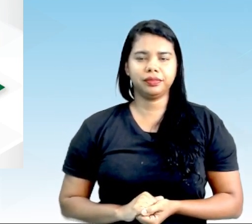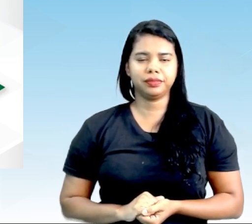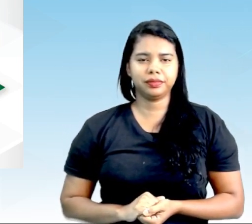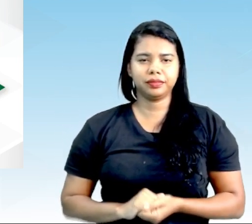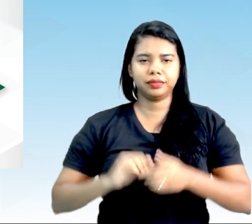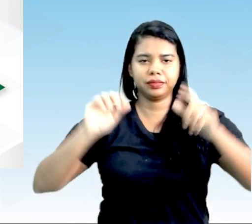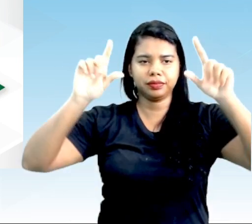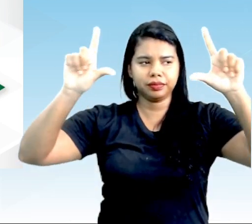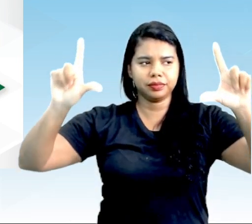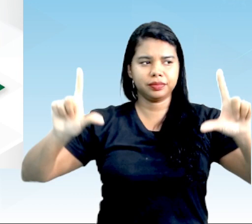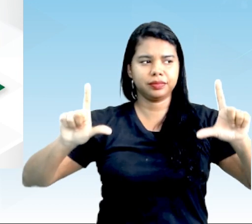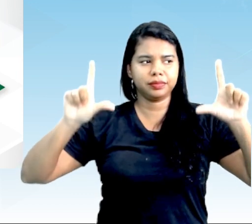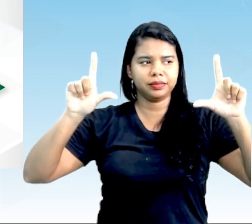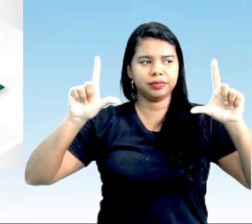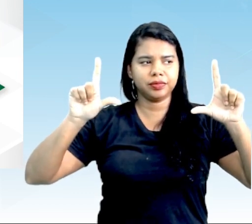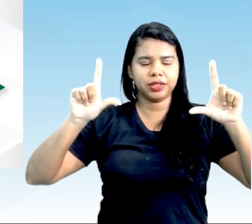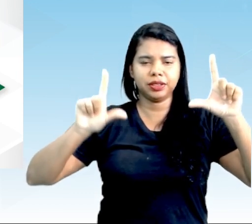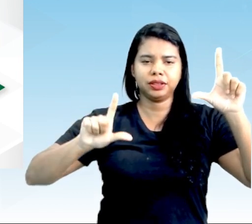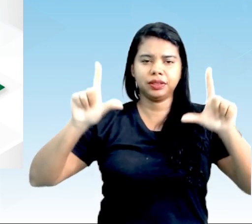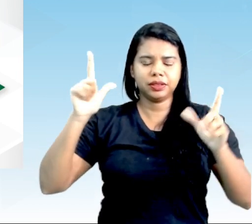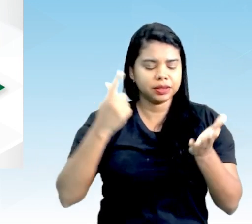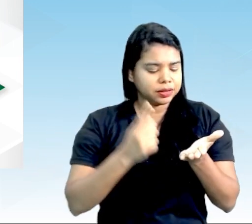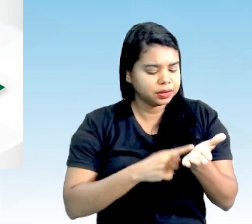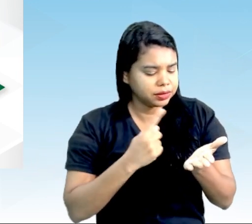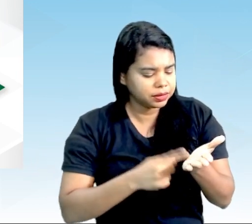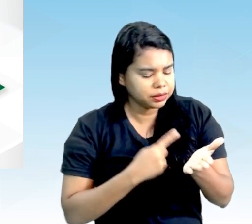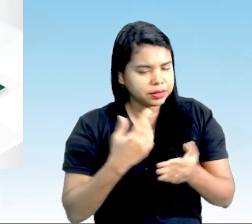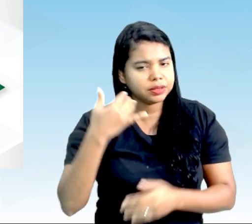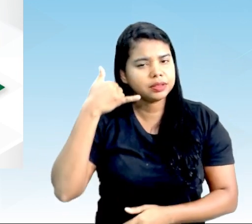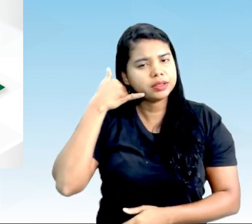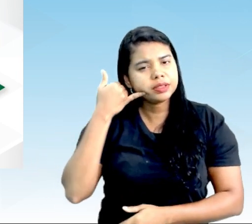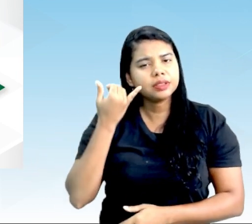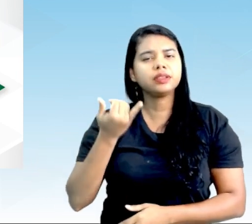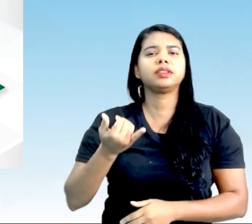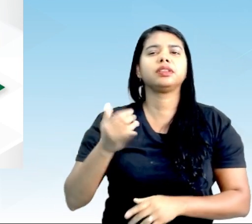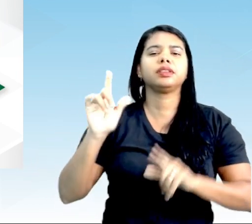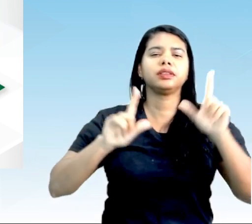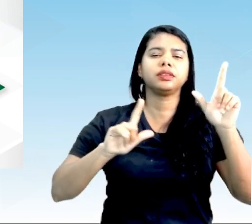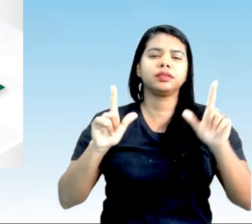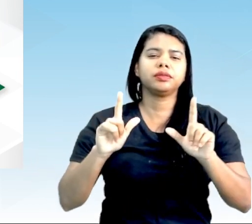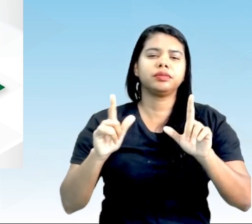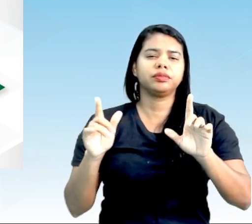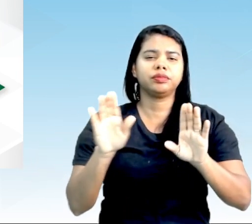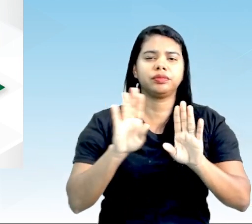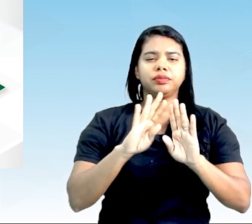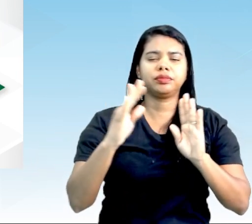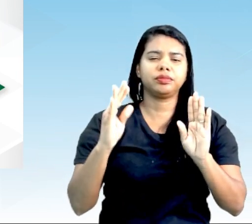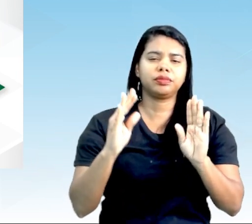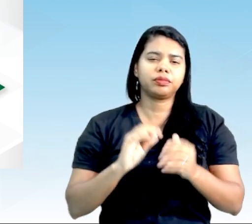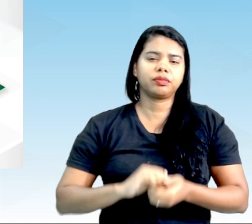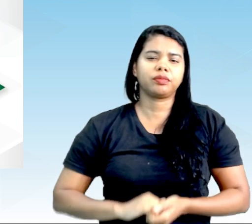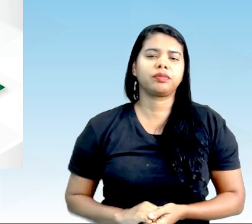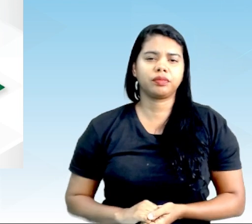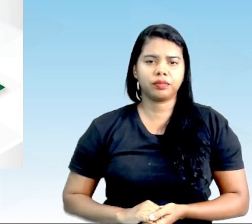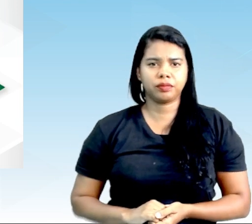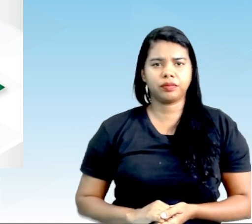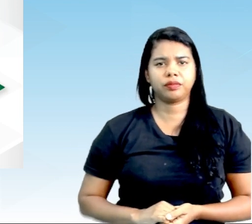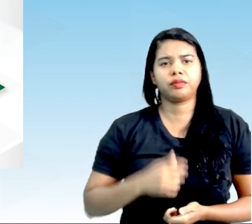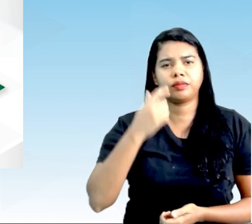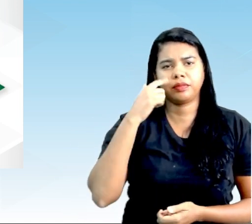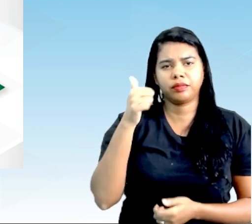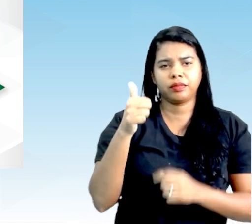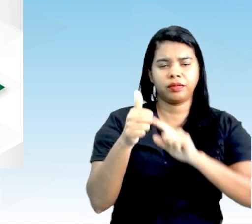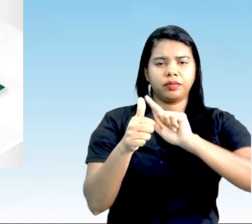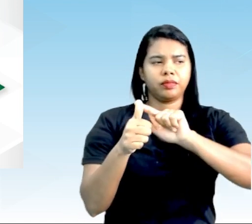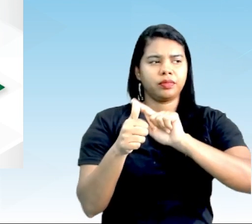Tela do teu celular, a tela do tablet da tua TV, na diagonal dela, você mede a polegada. A polegada é a